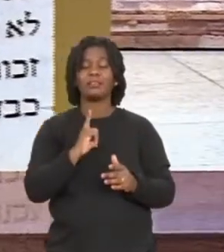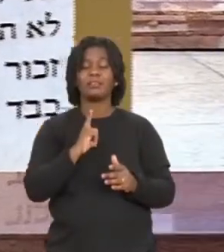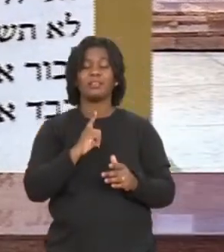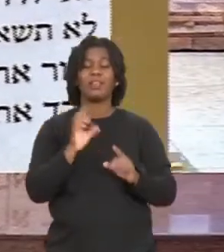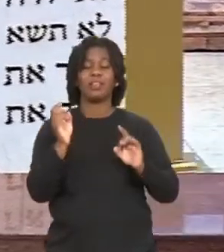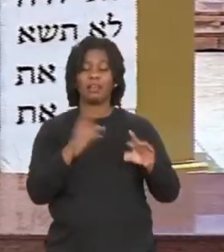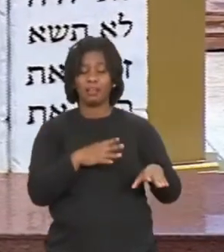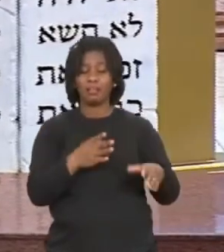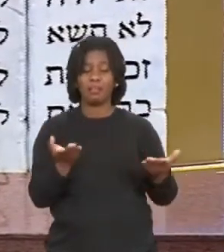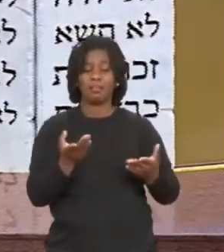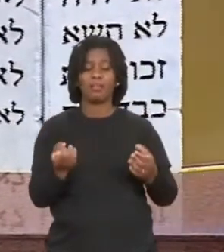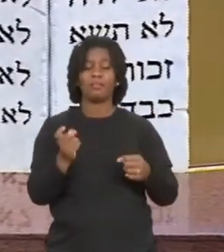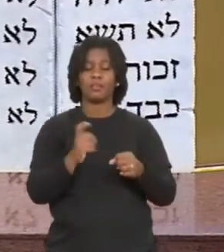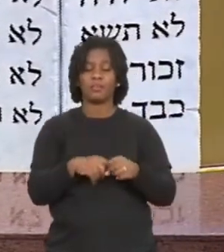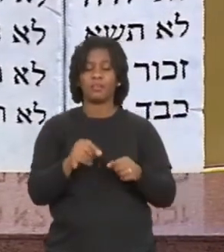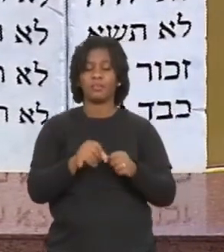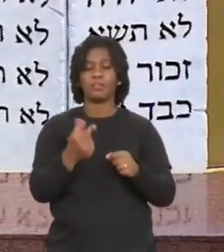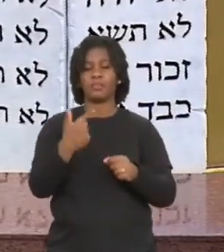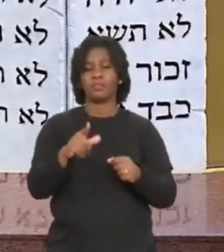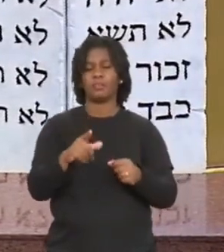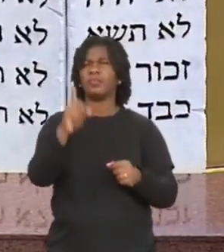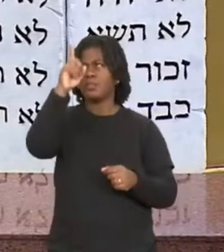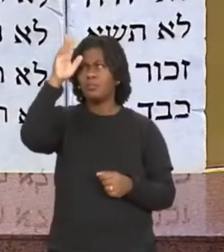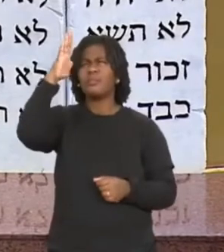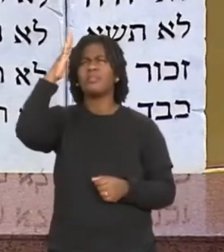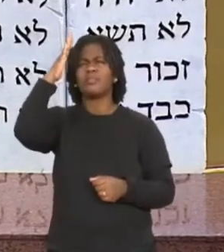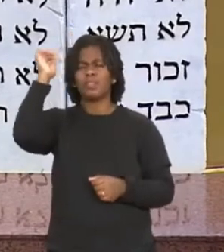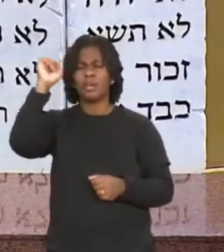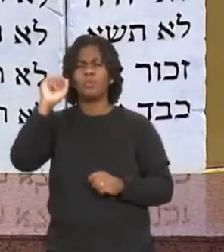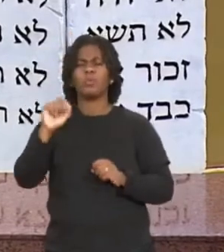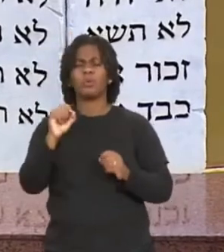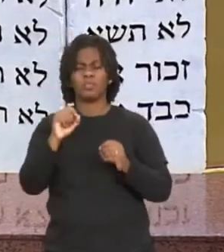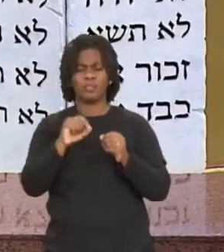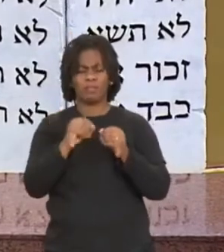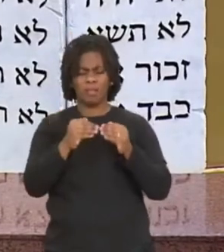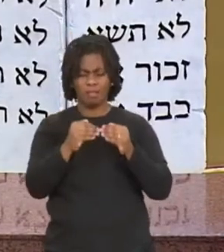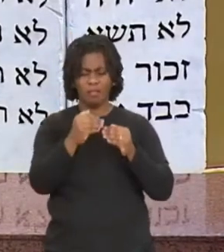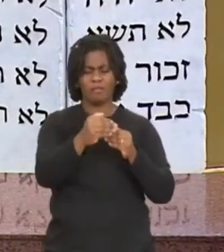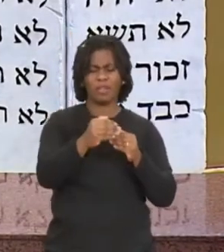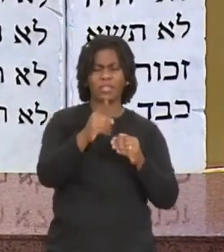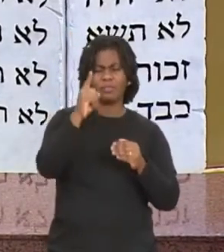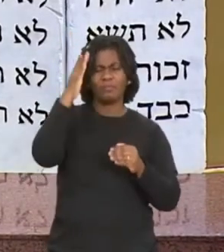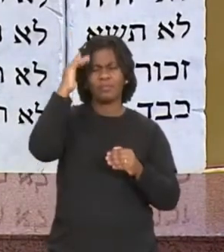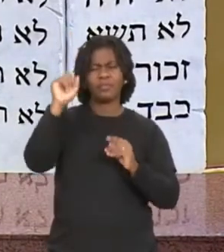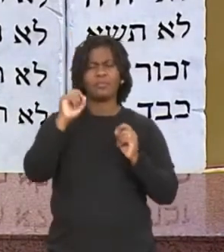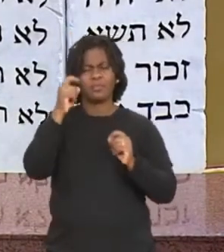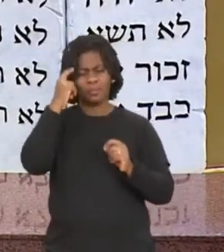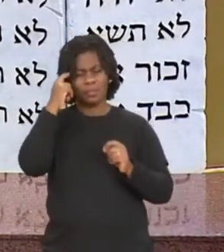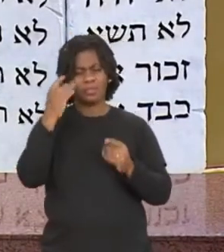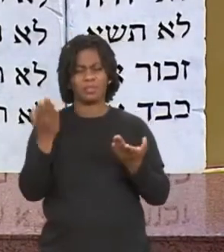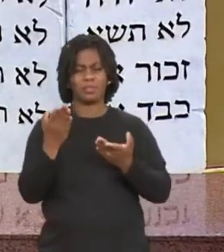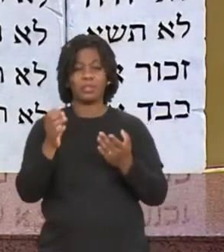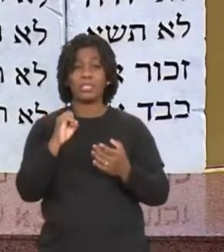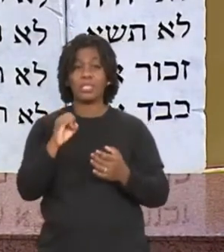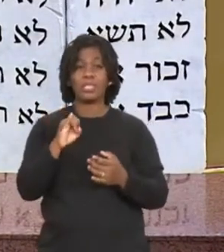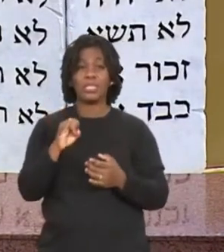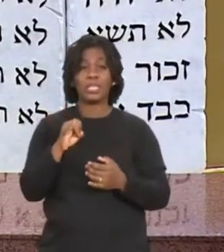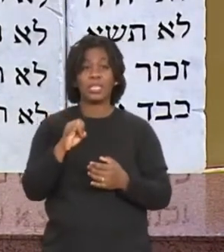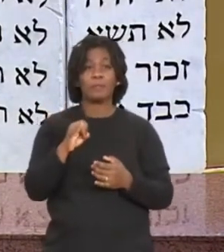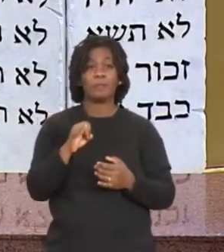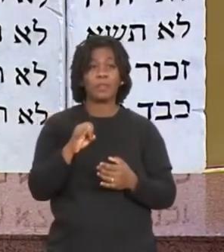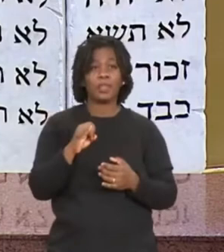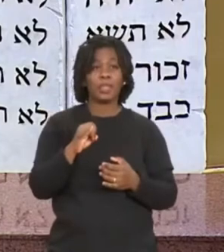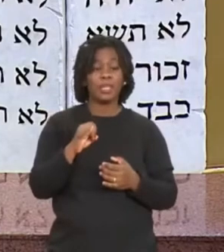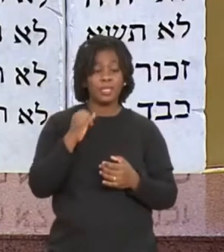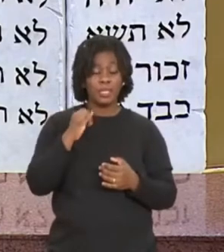Deus sabe o que você faz lá fora. Deus sabe o que você está pensando agora. Se eu pudesse colocar a mão na sua cabeça e seus pensamentos